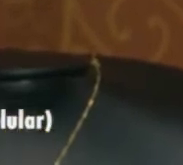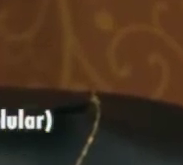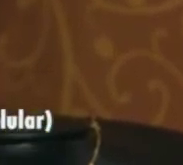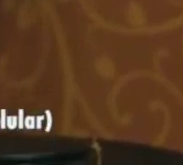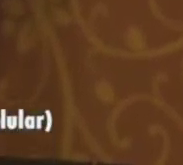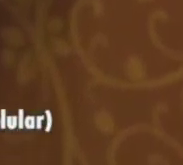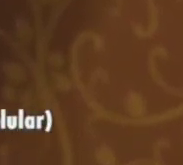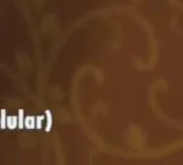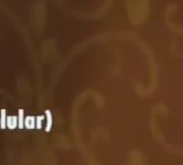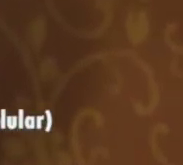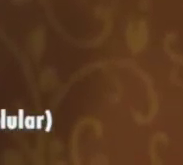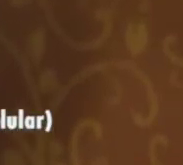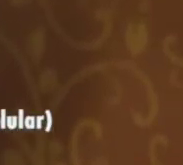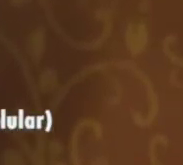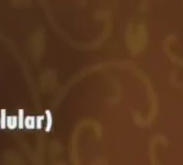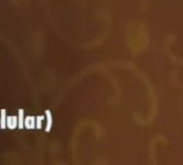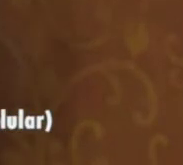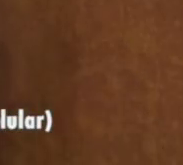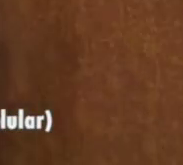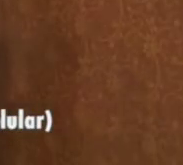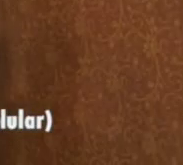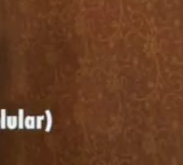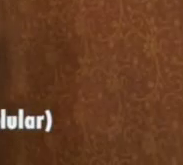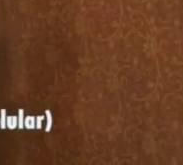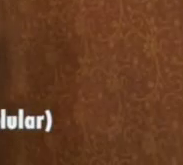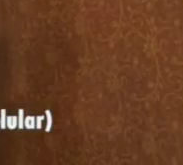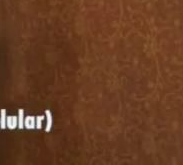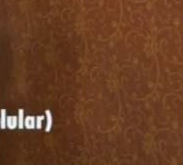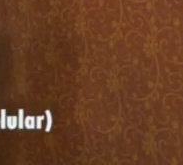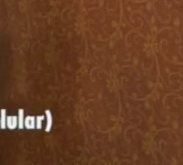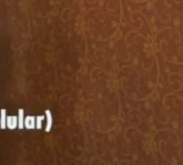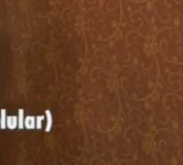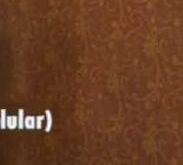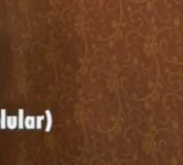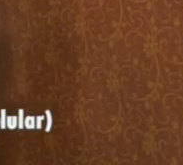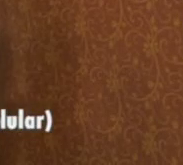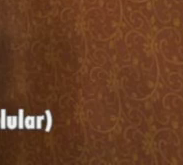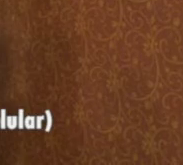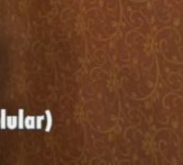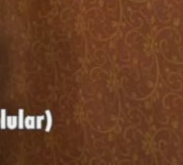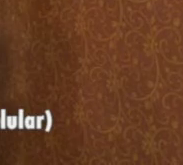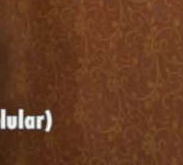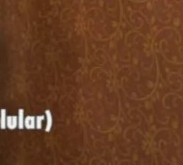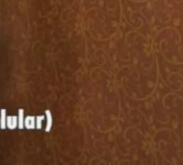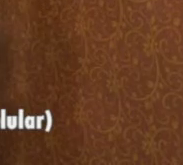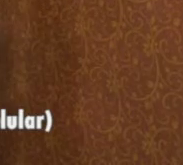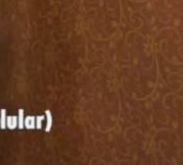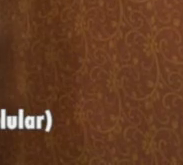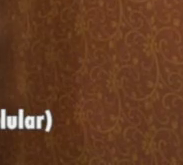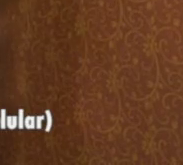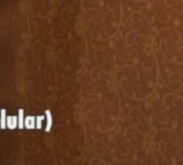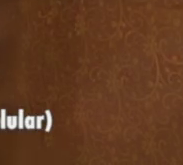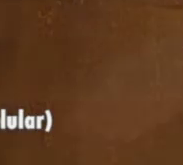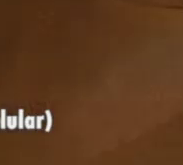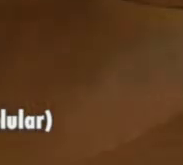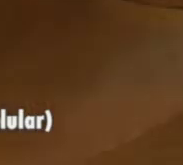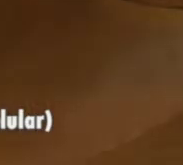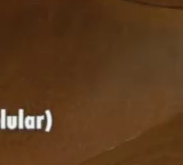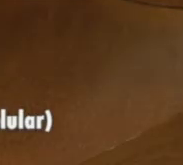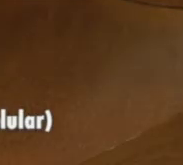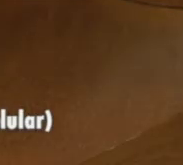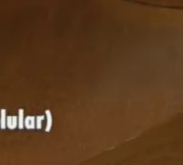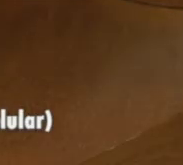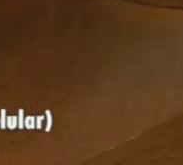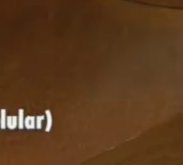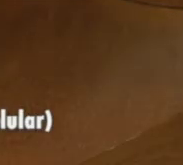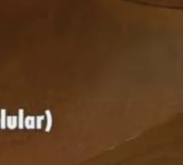de Israel. Então, para 100 primeiras ligações, 0800 002 1124 ou